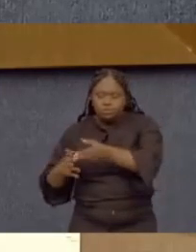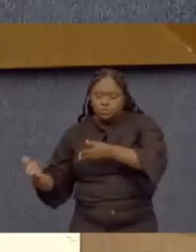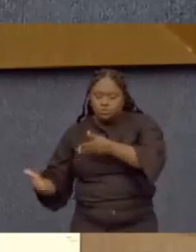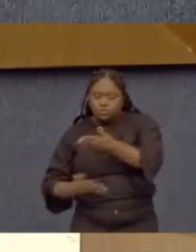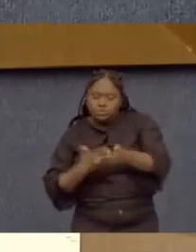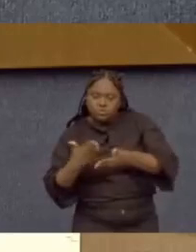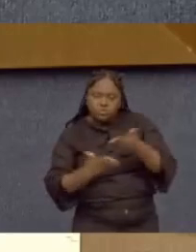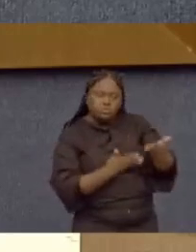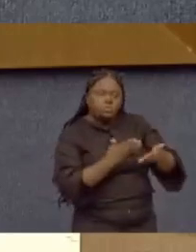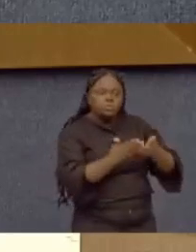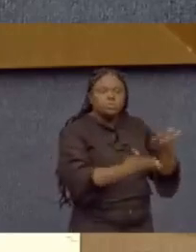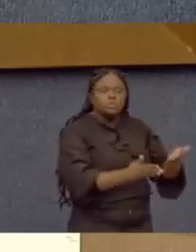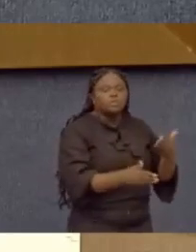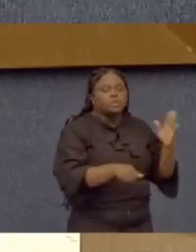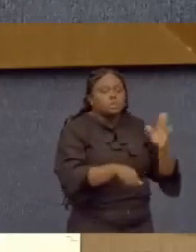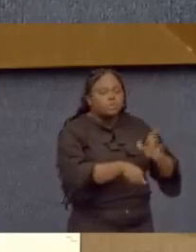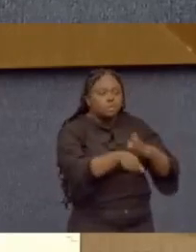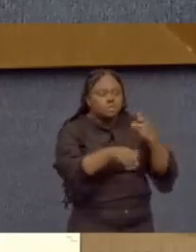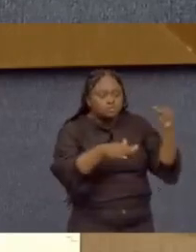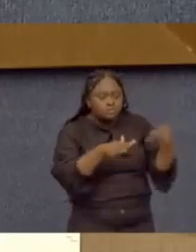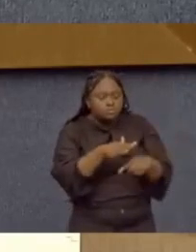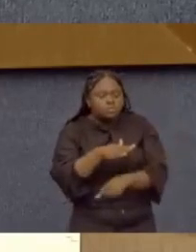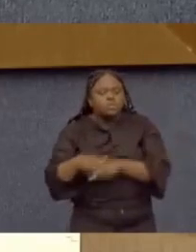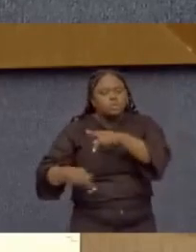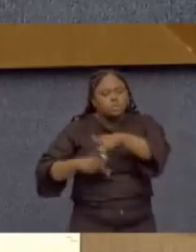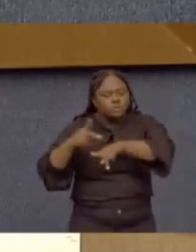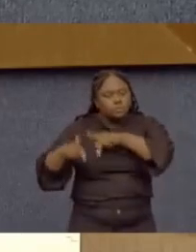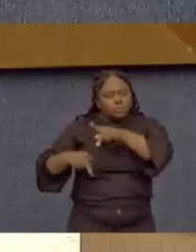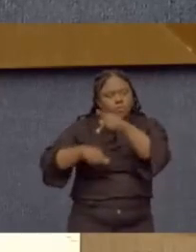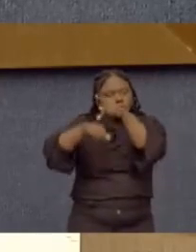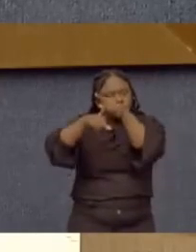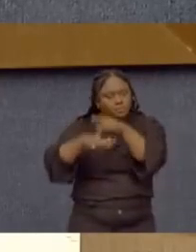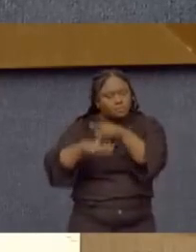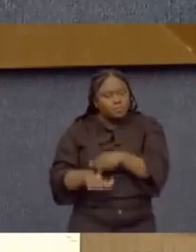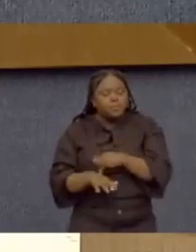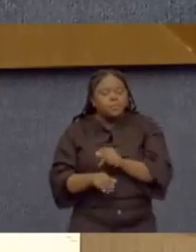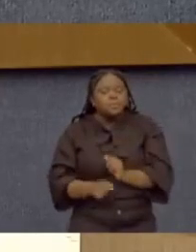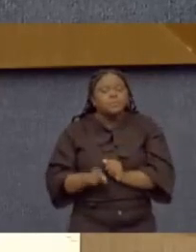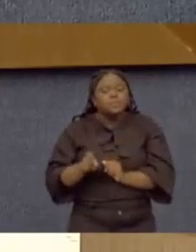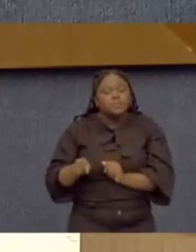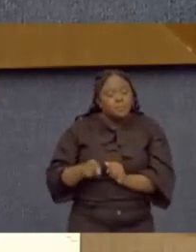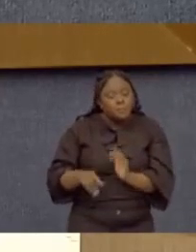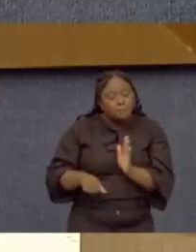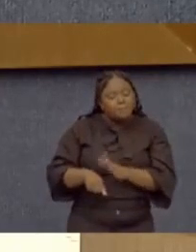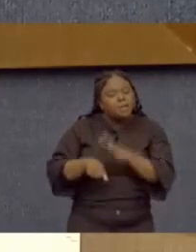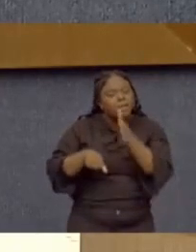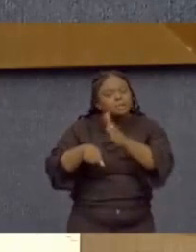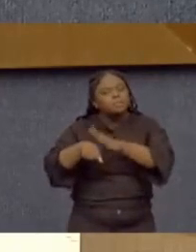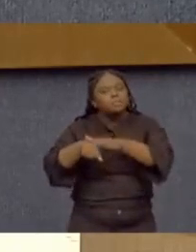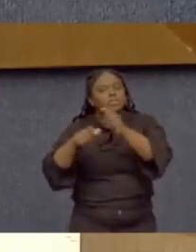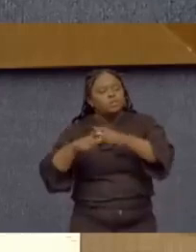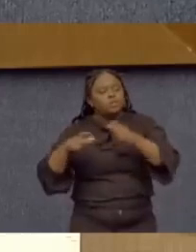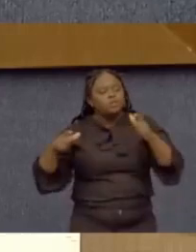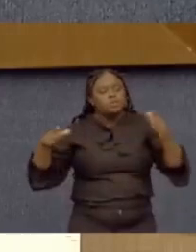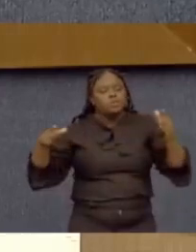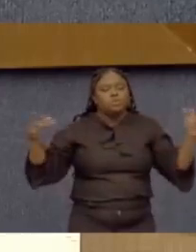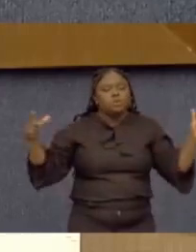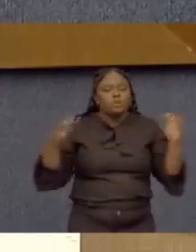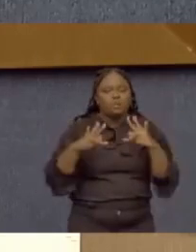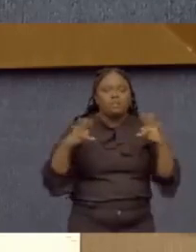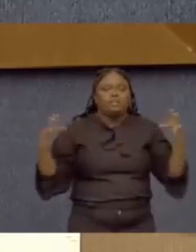mais constantes dos nossos paroquianos. E a nossa paróquia tem se tornado cada vez mais uma grande, uma verdadeira